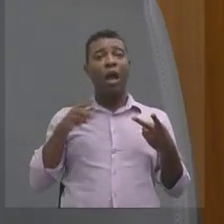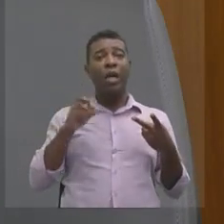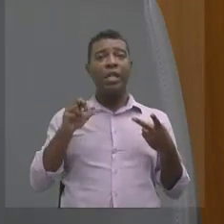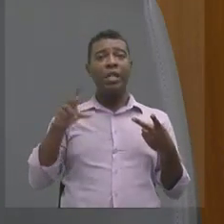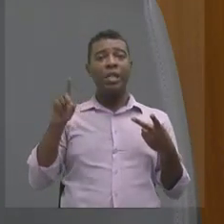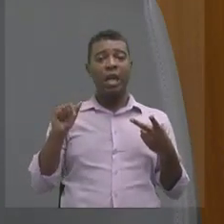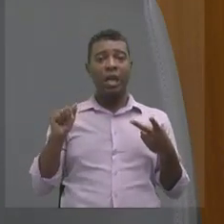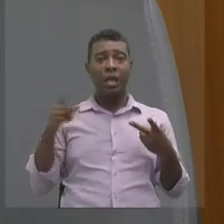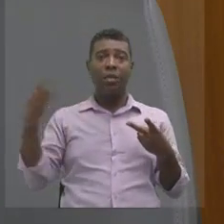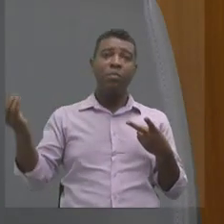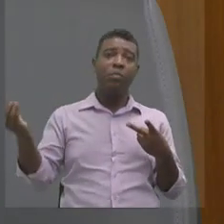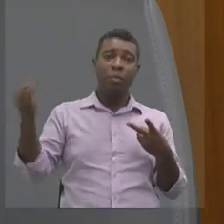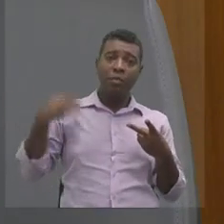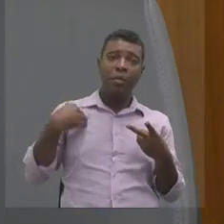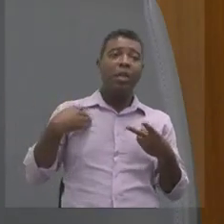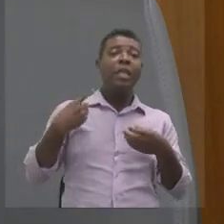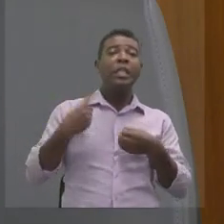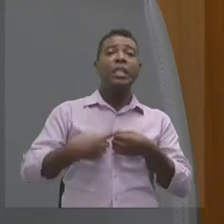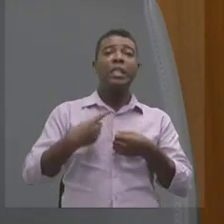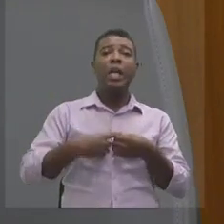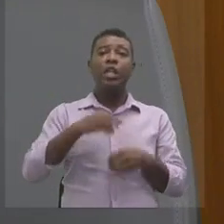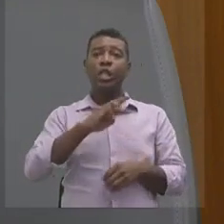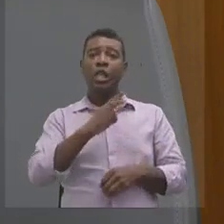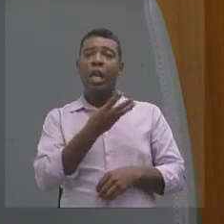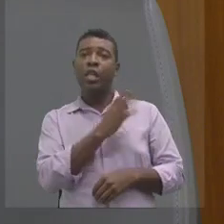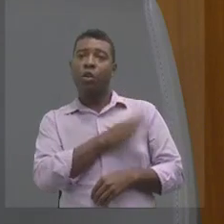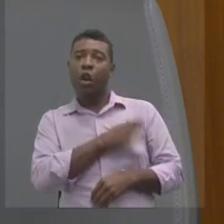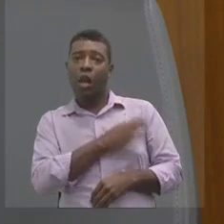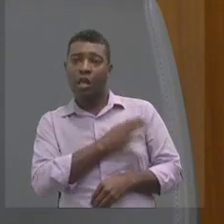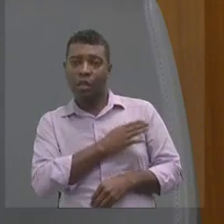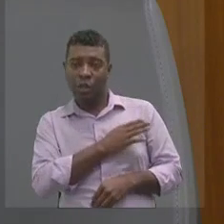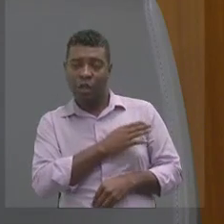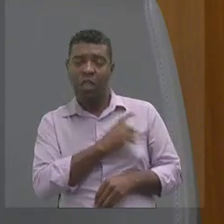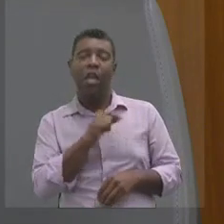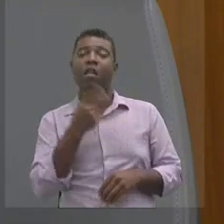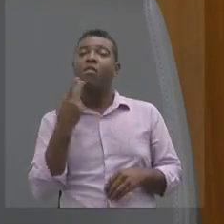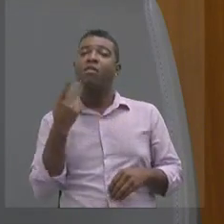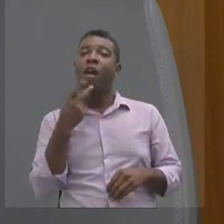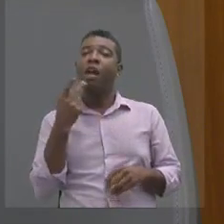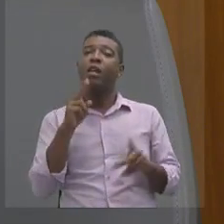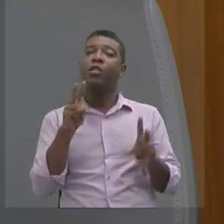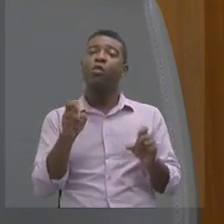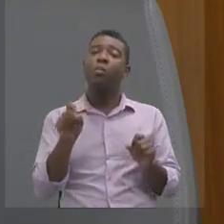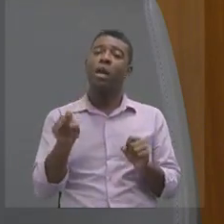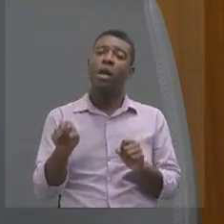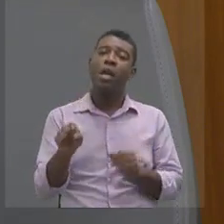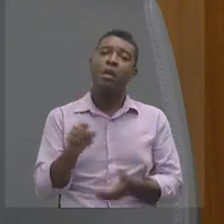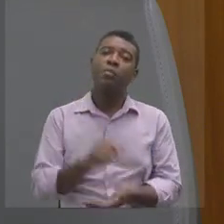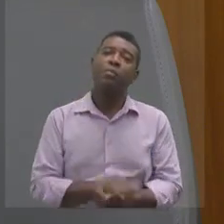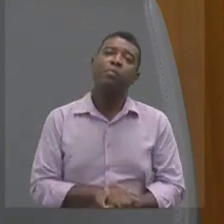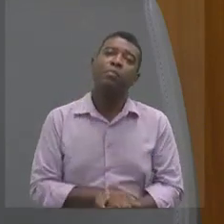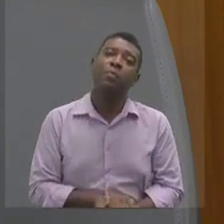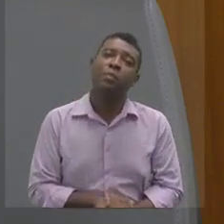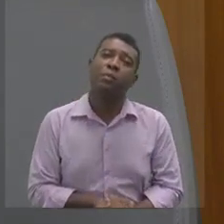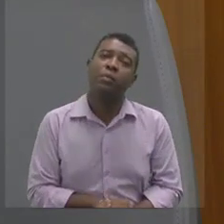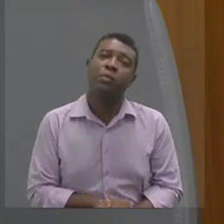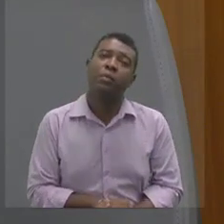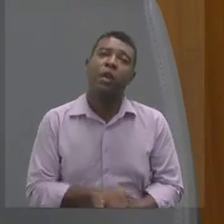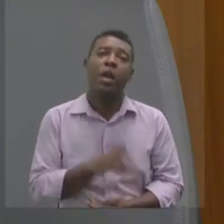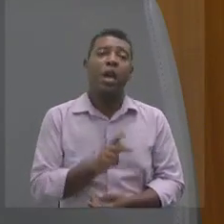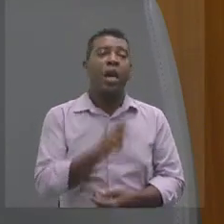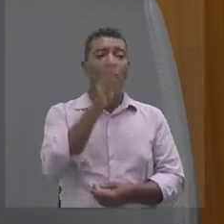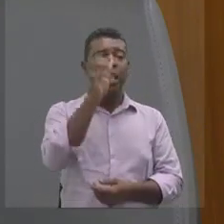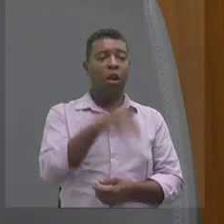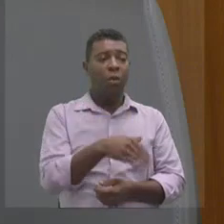Três Corações aonde ele fala da dos quilômetros 92